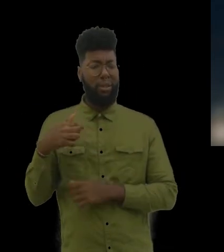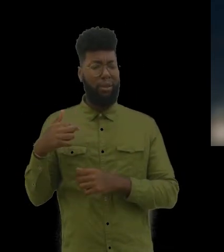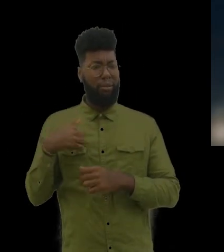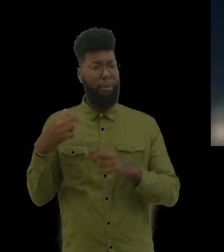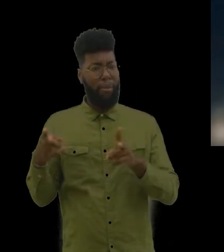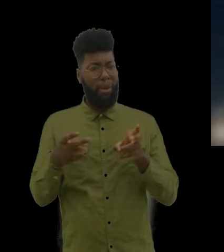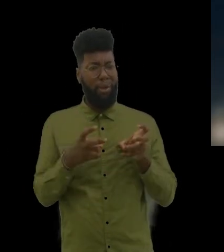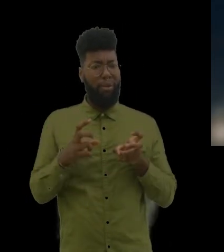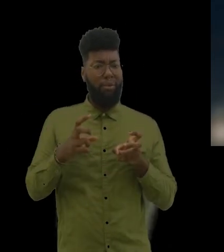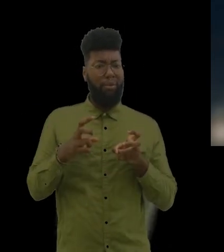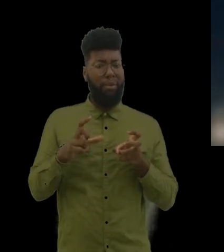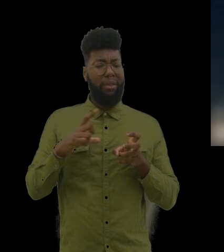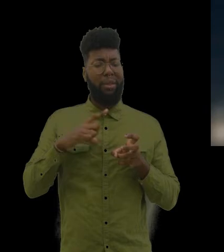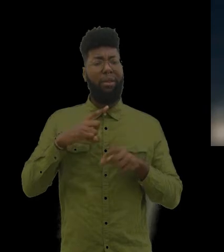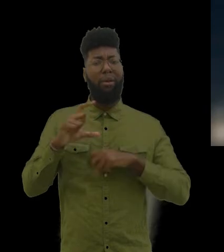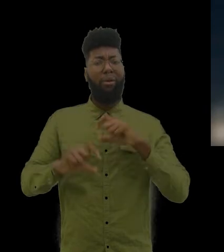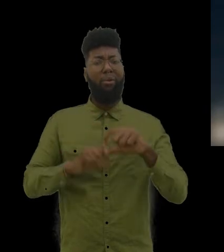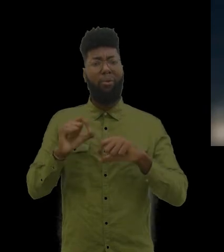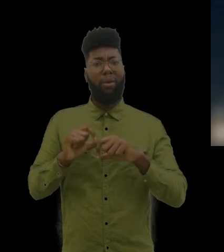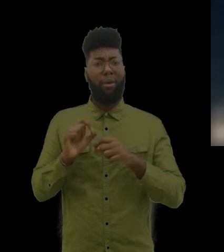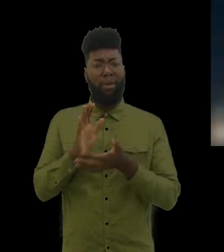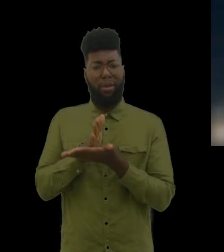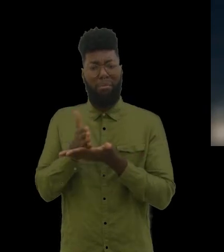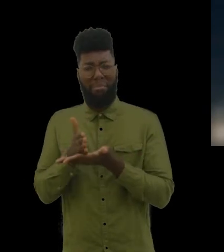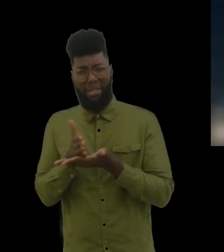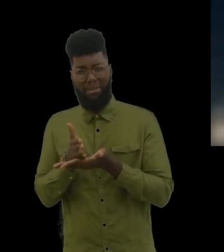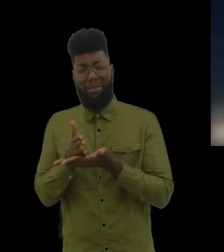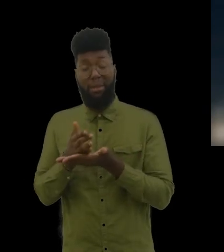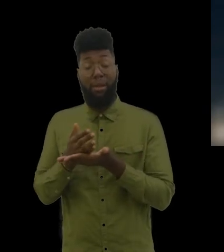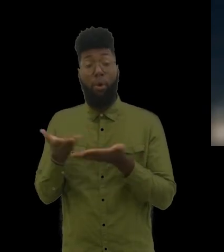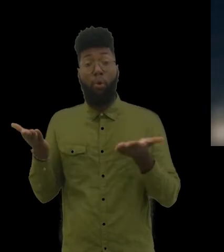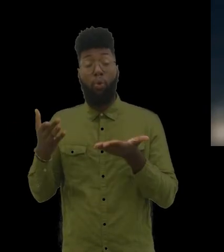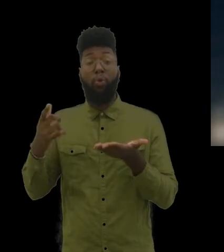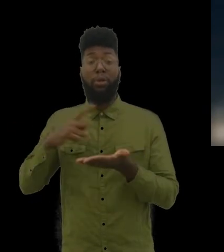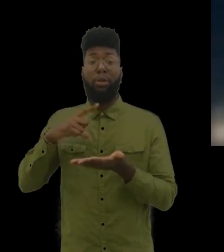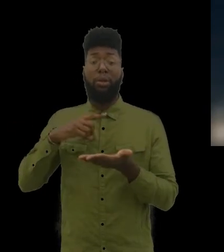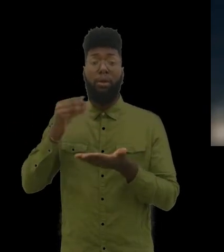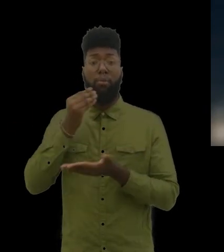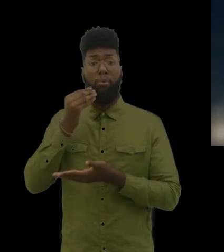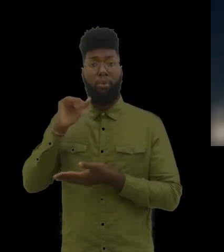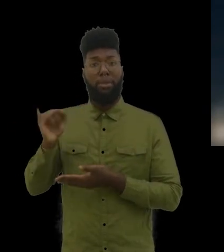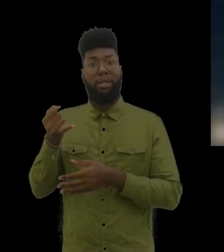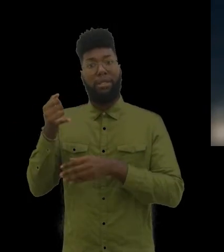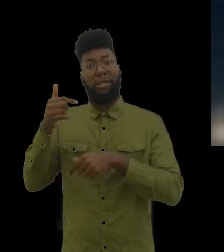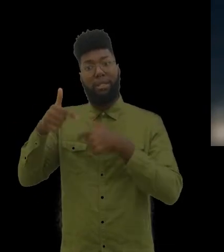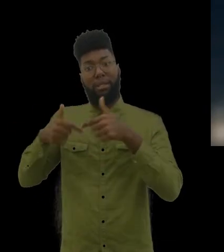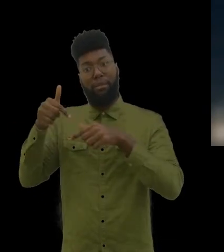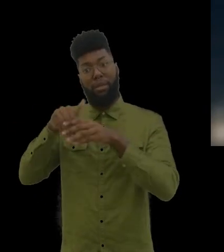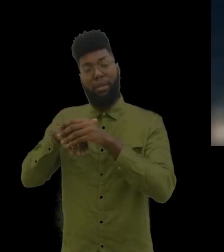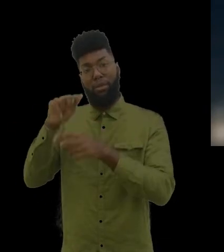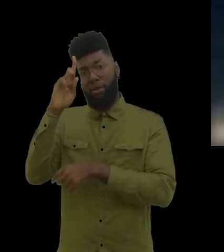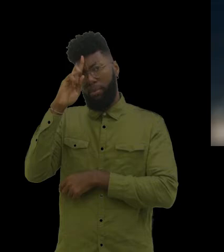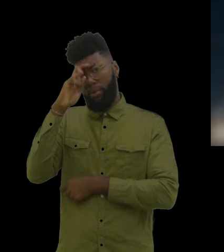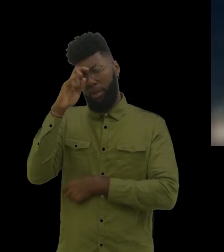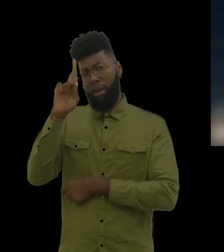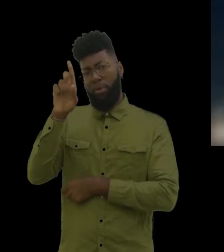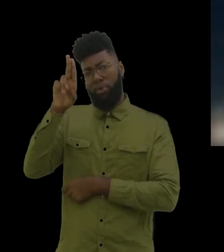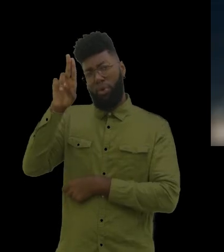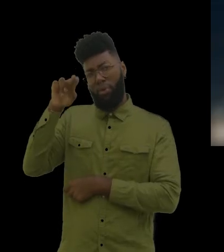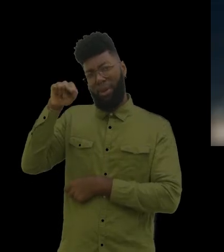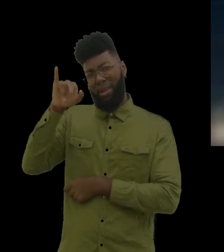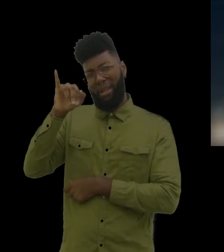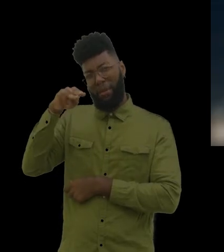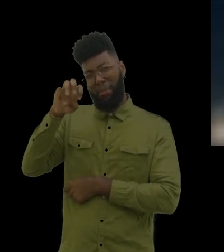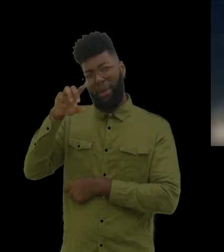Hoje eu tenho, graças a Deus, a oportunidade de trabalhar no Hospital da Unimed e hoje eu olho os profissionais que estão ali, eu ainda continuo, às